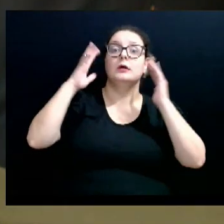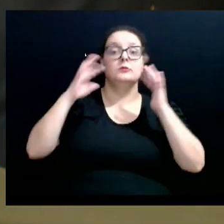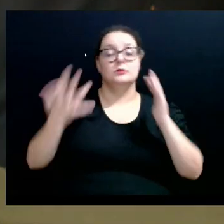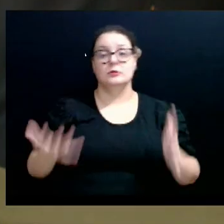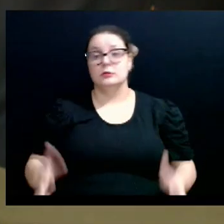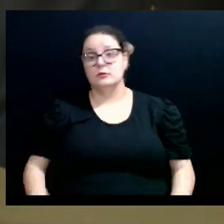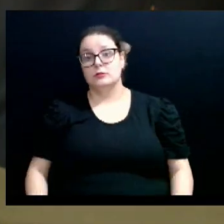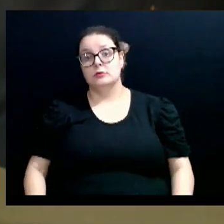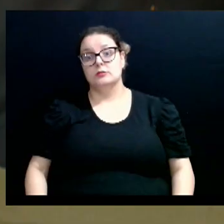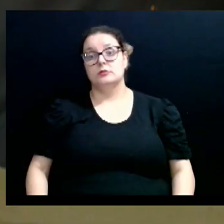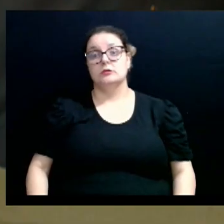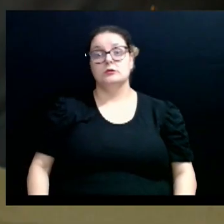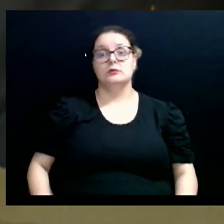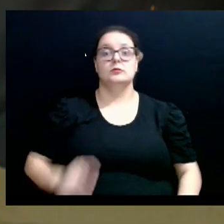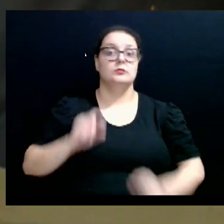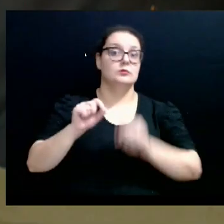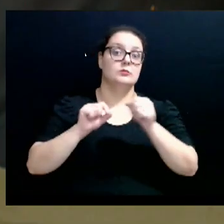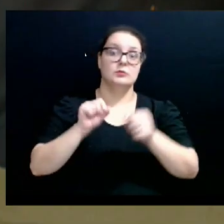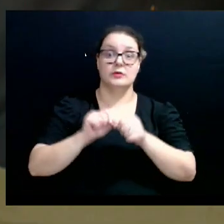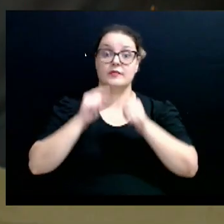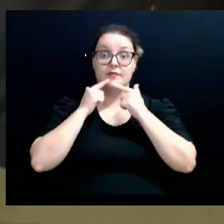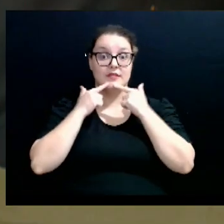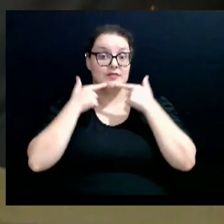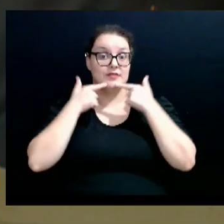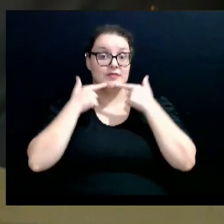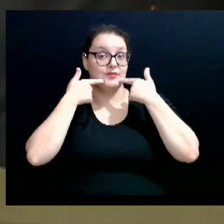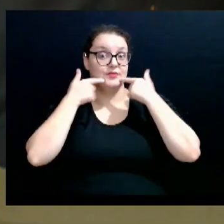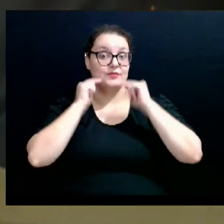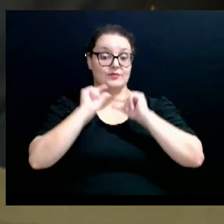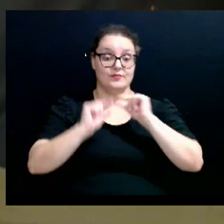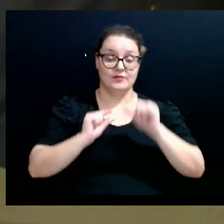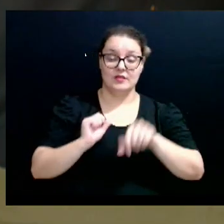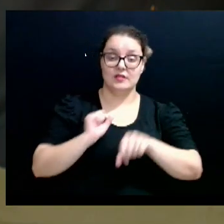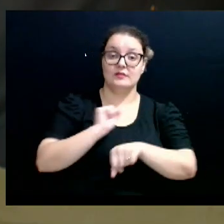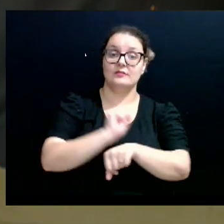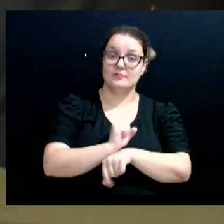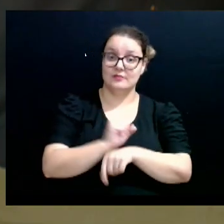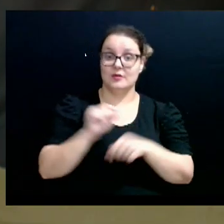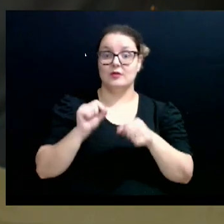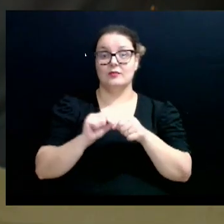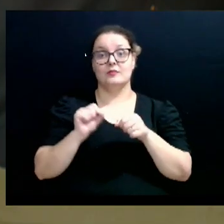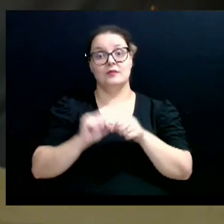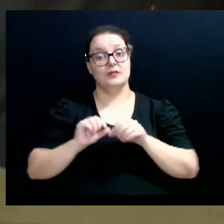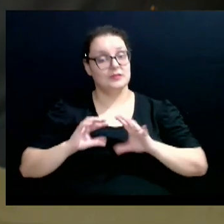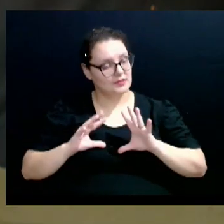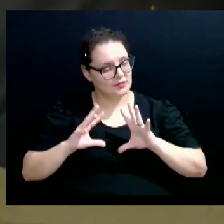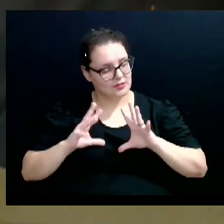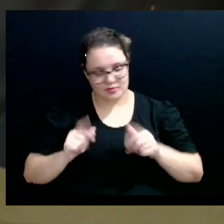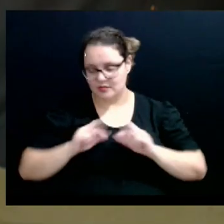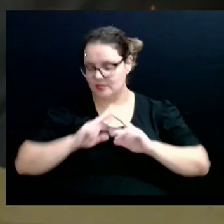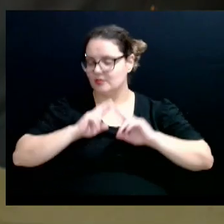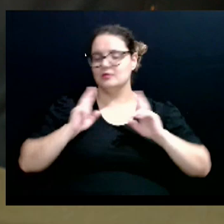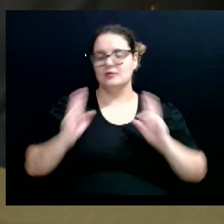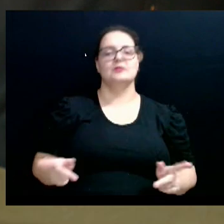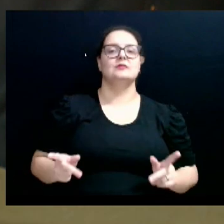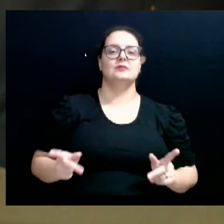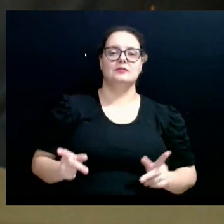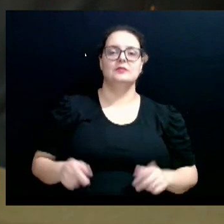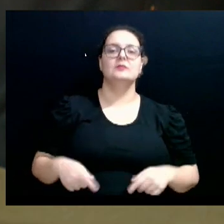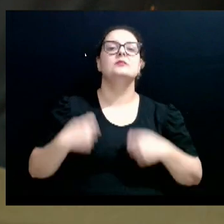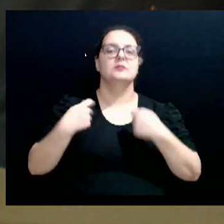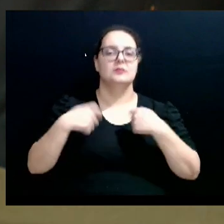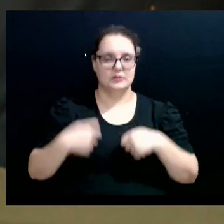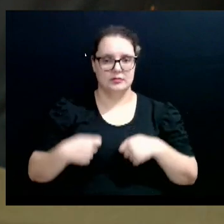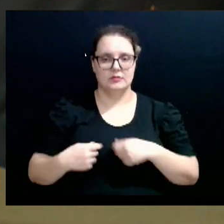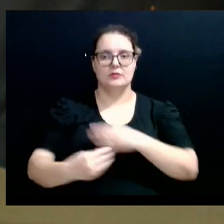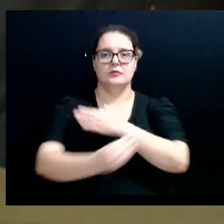que faz você sorrir. Pequenas pausas fazem toda a diferença. E você precisa cuidar de